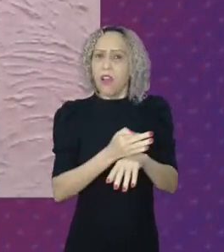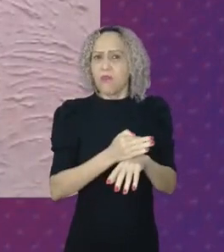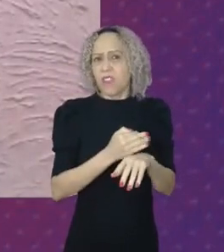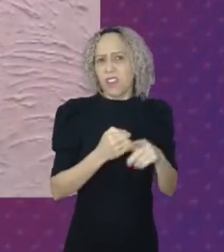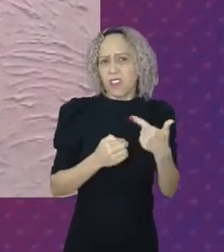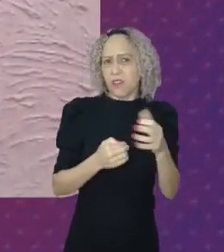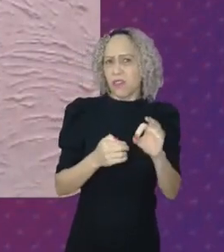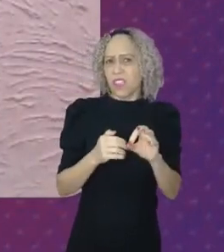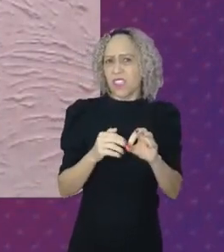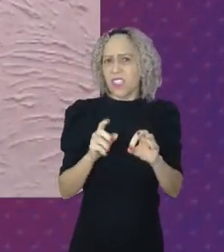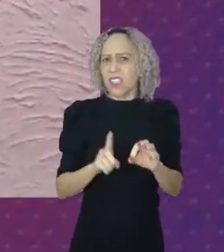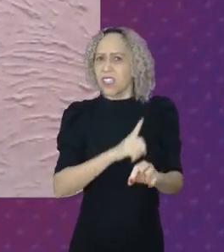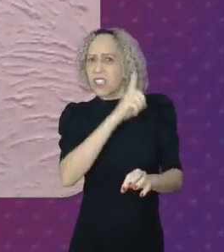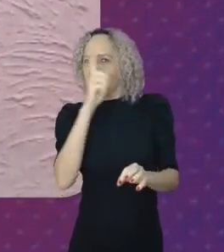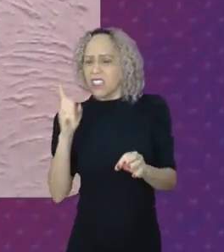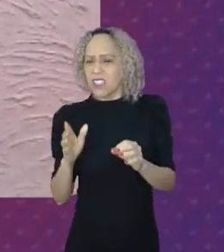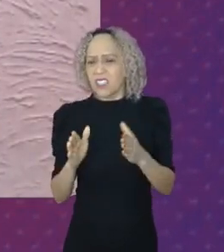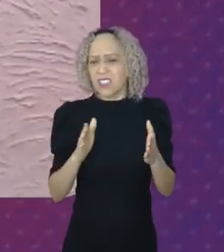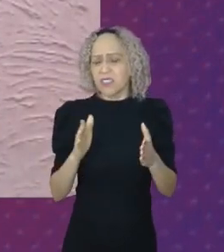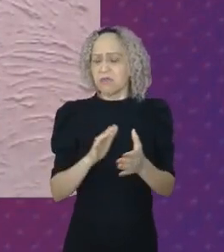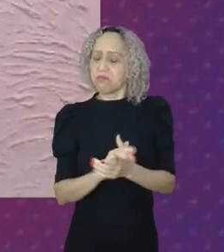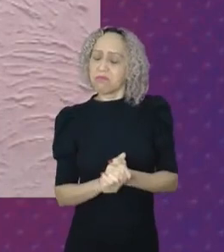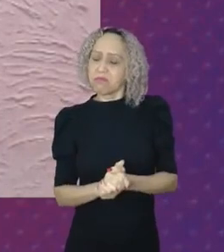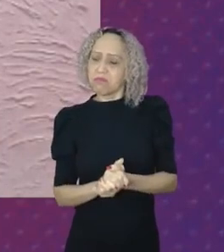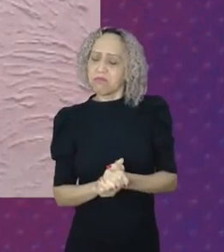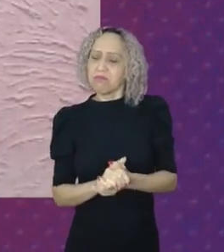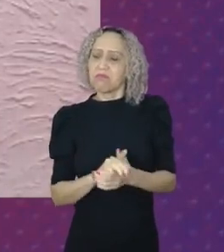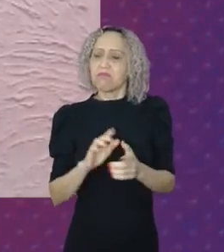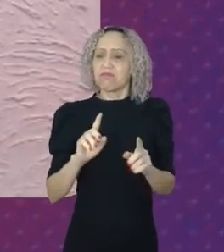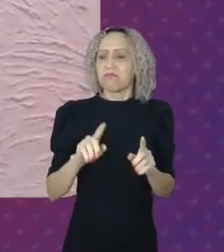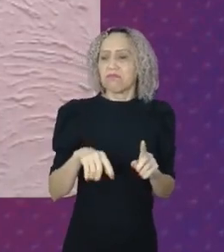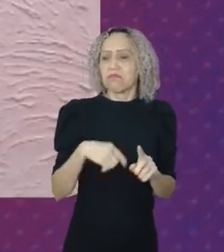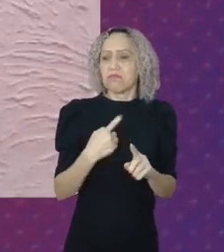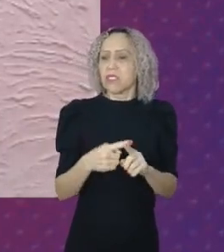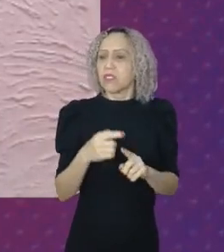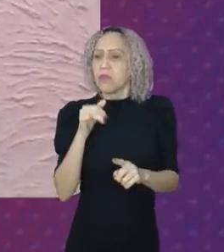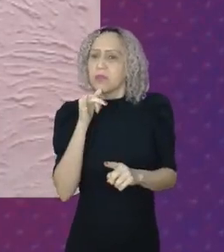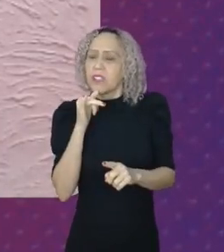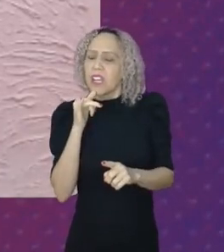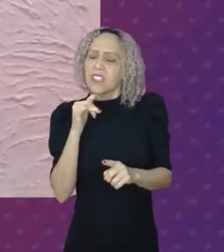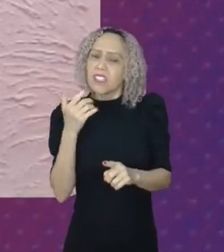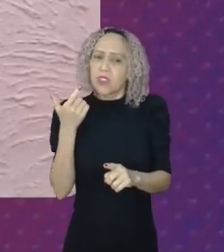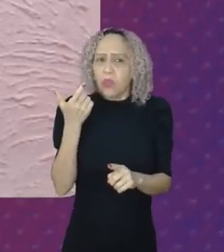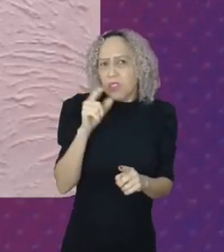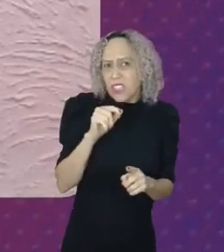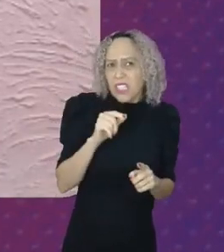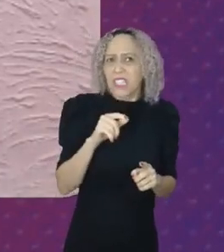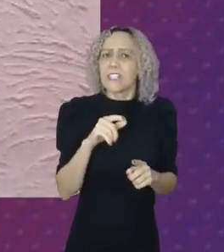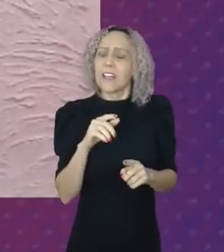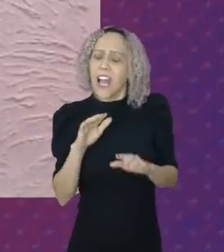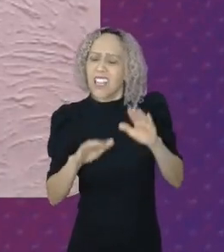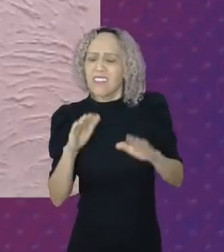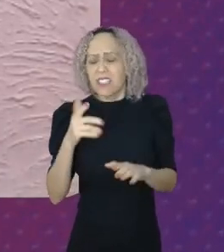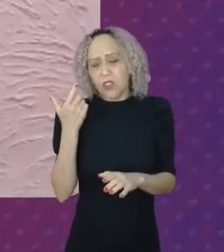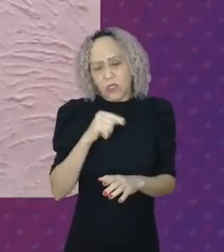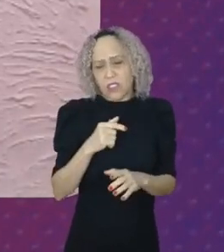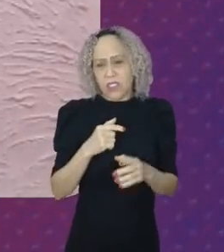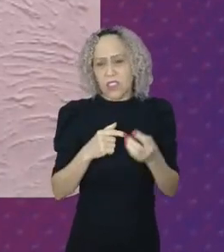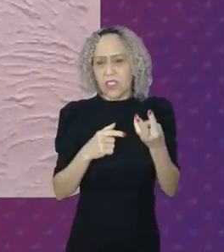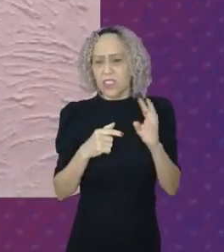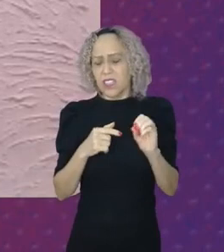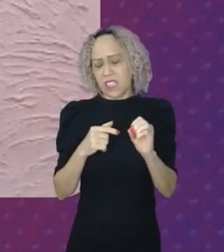dias, mas com jurisprudência a gente conseguia as 30, né, lá na justiça.